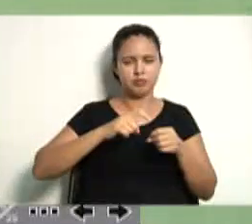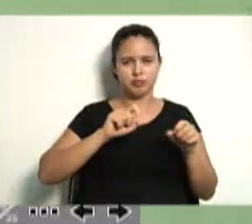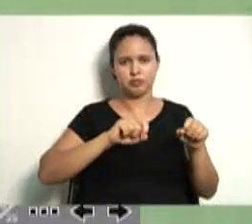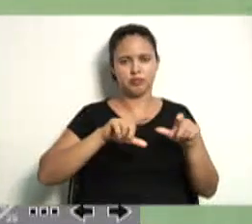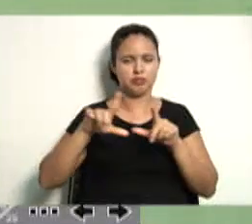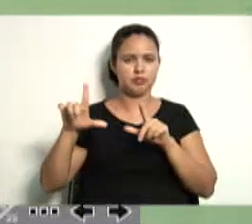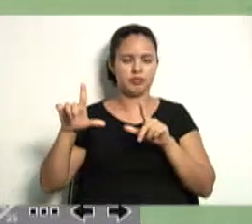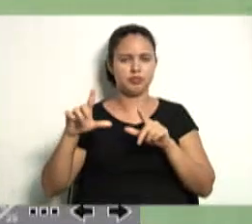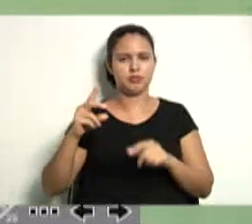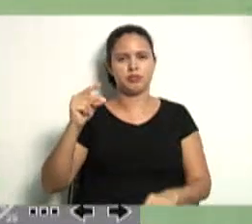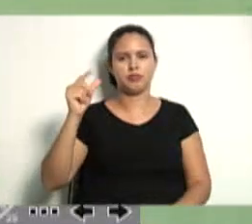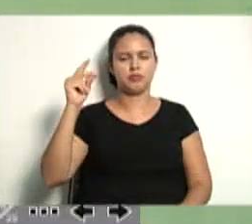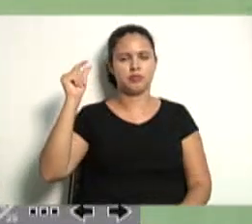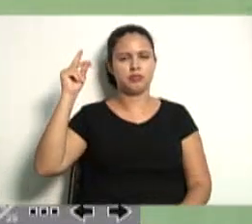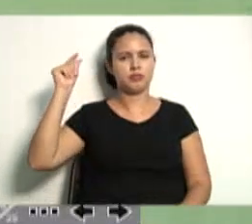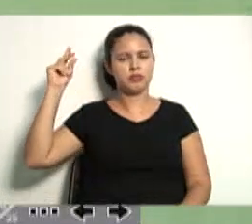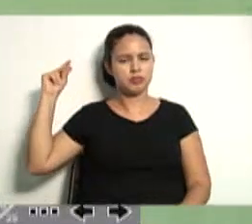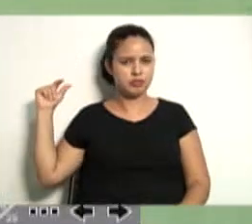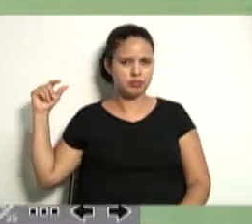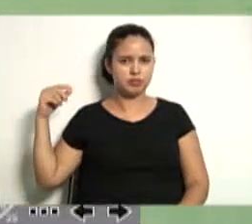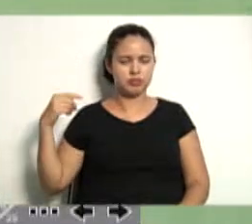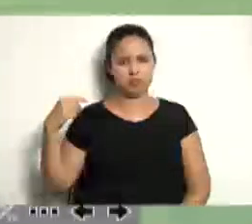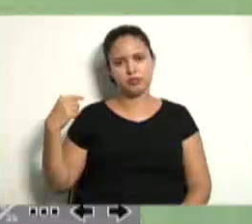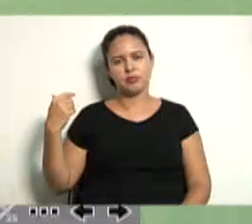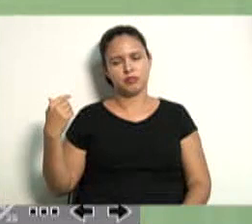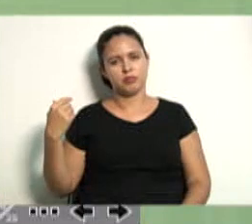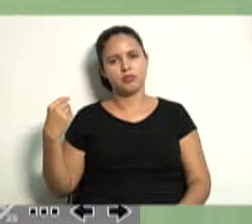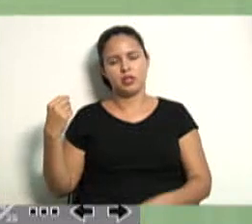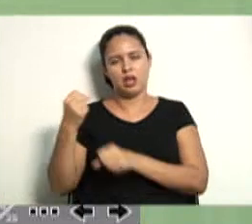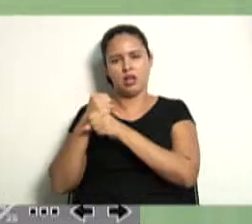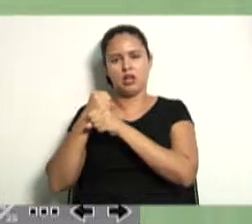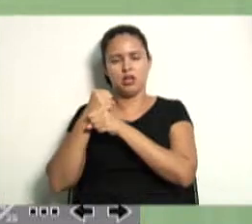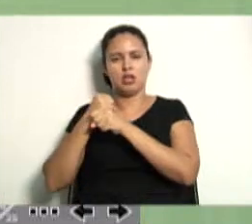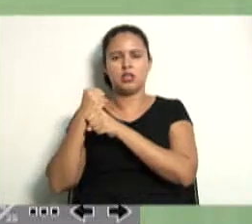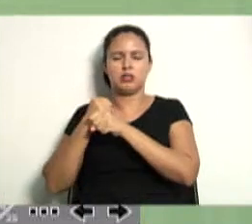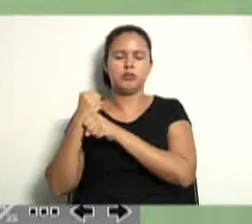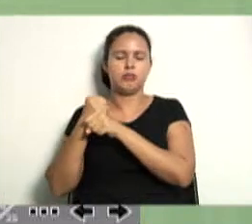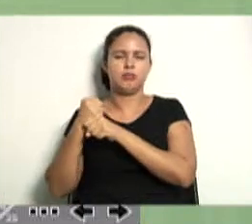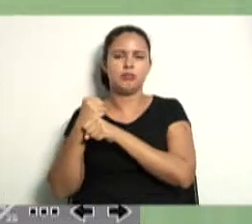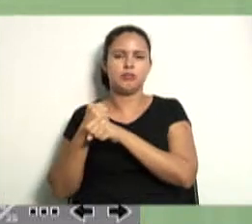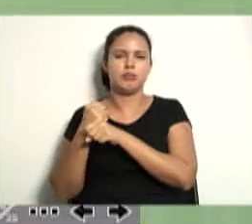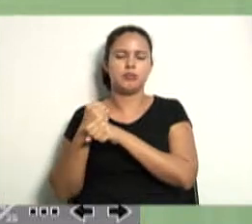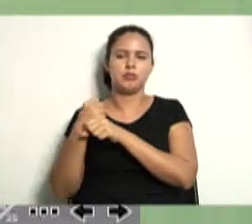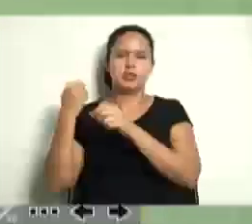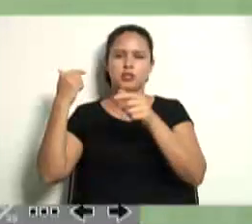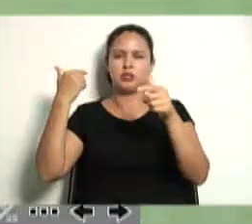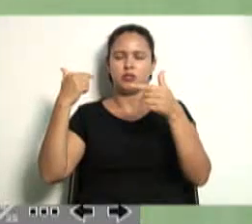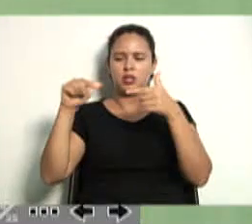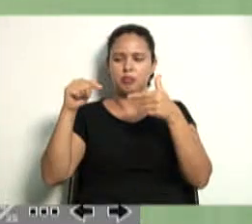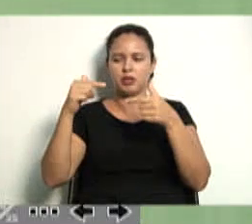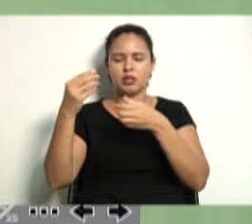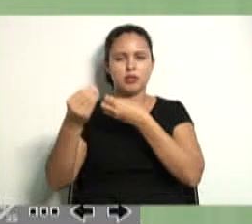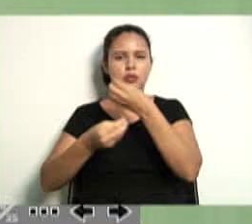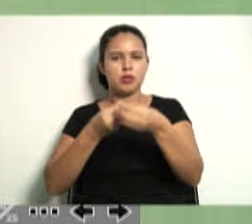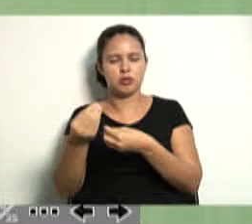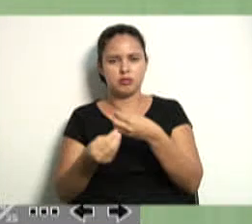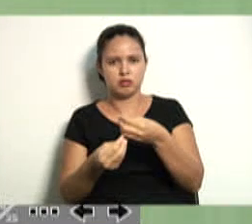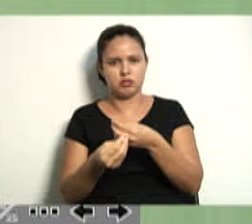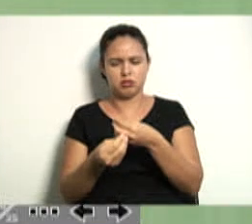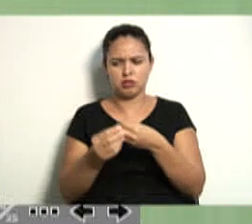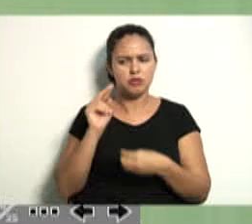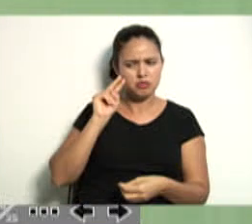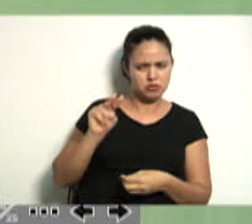Na Idade Antiga, que é um período histórico, o trabalho era mal visto, estava associado